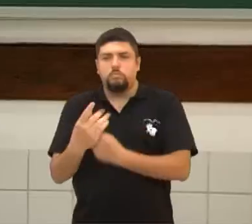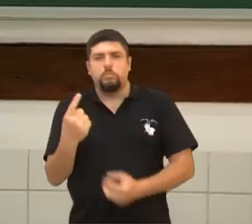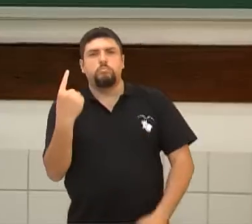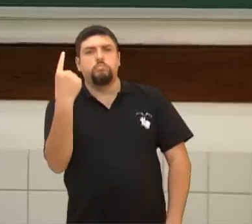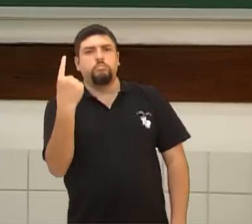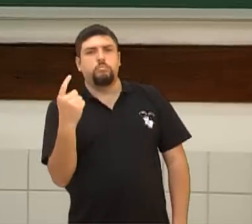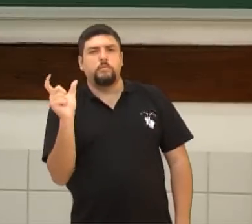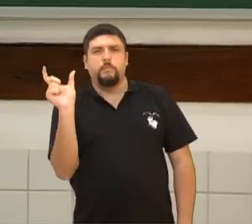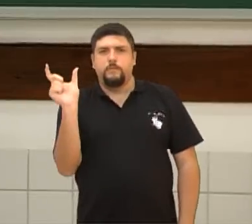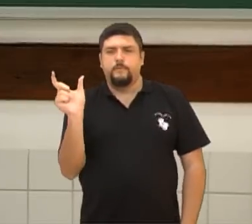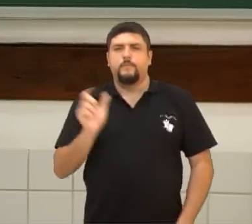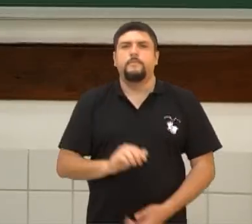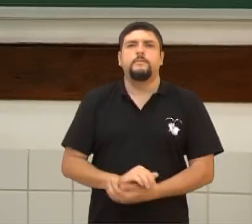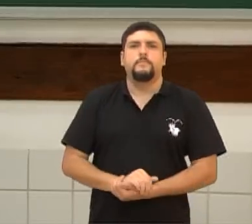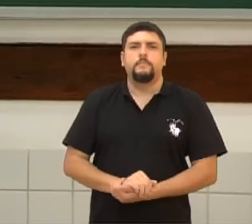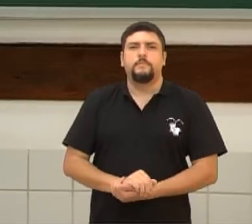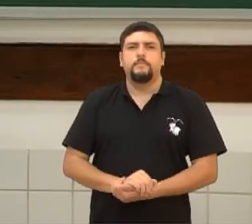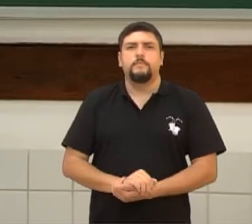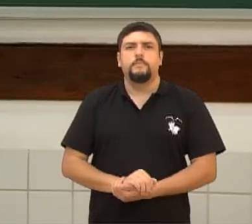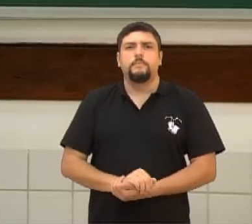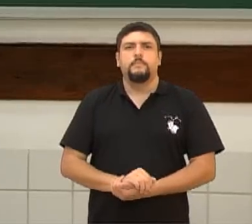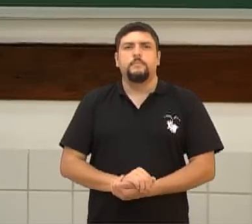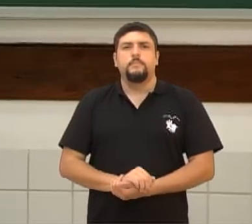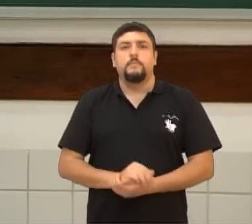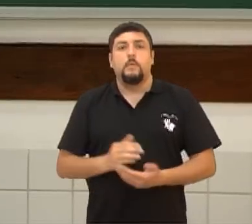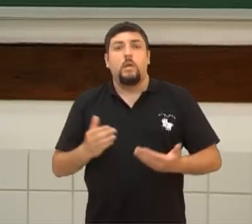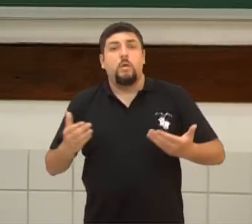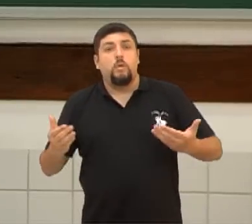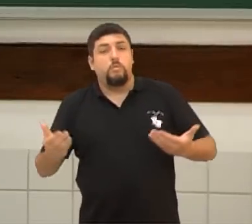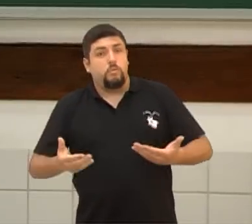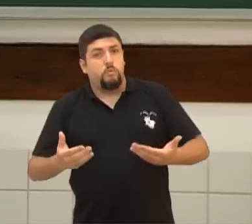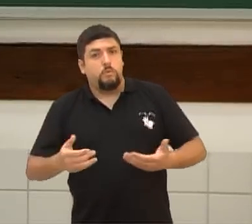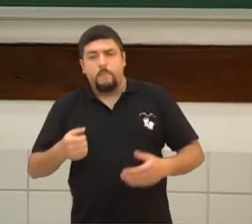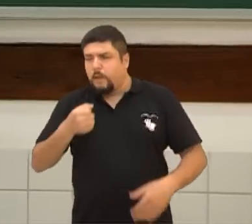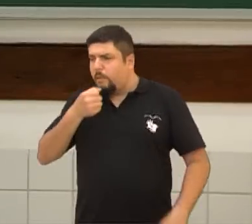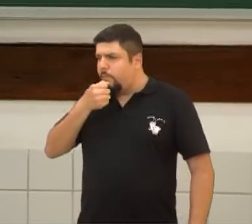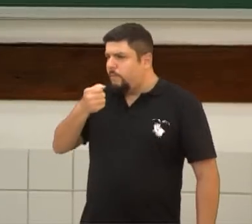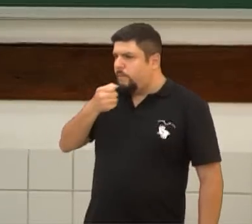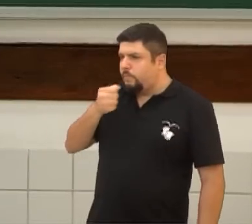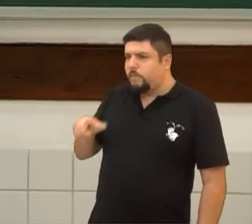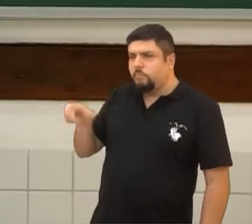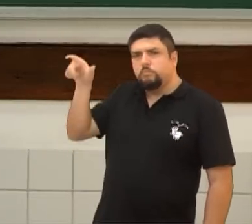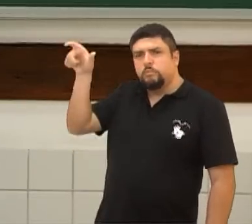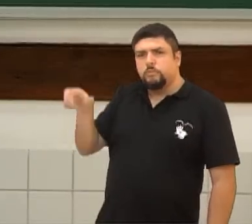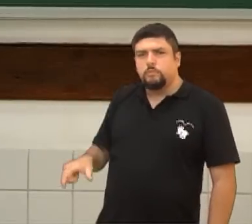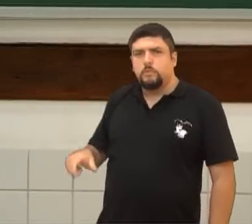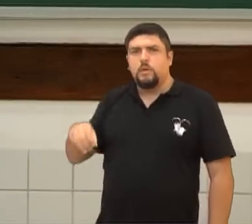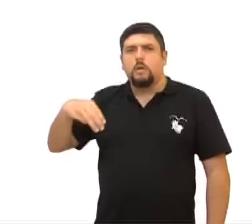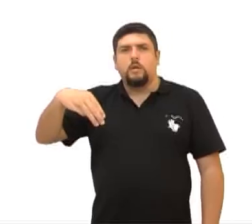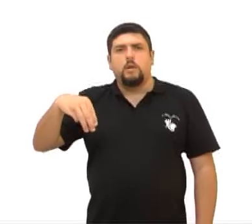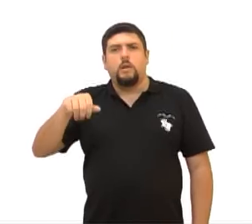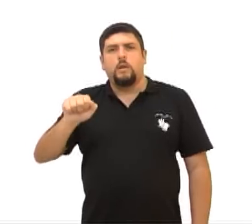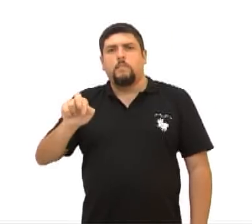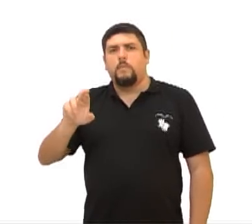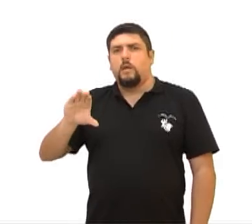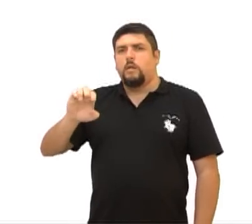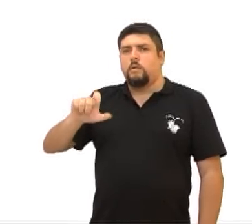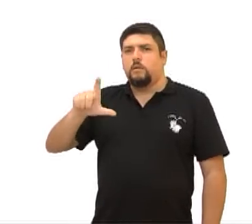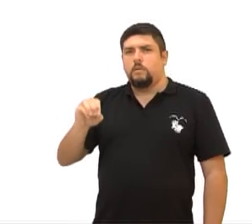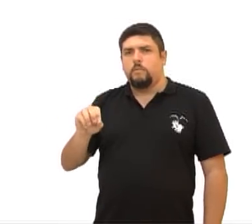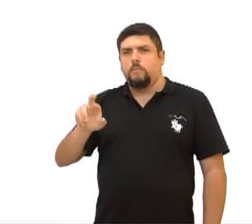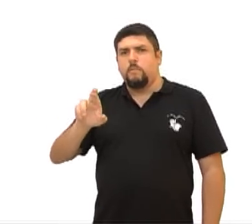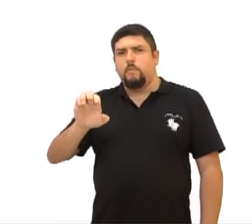O entrevistado, o nosso entrevistado, chama Marcelo Rezende, coordenador do curso de